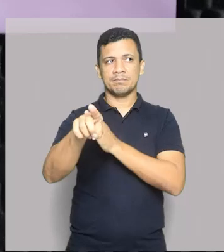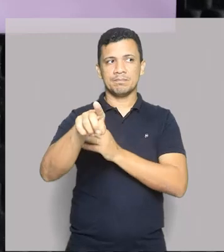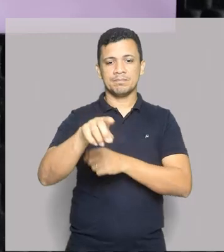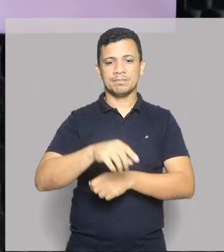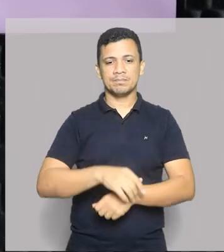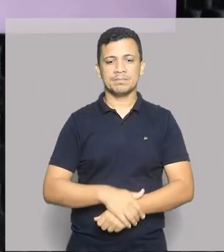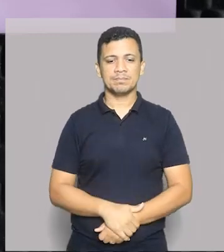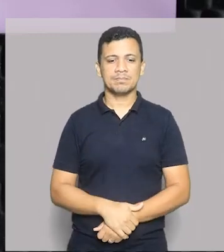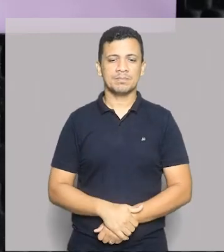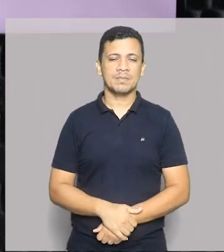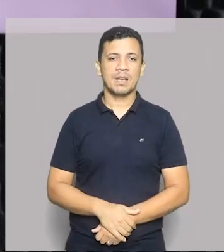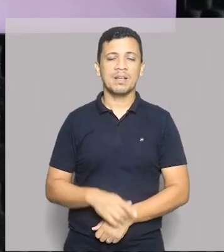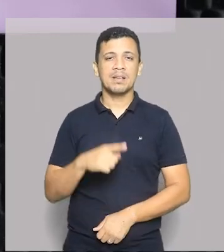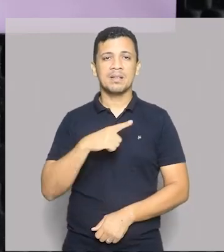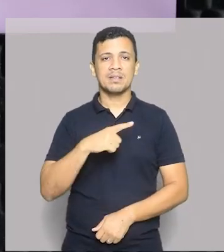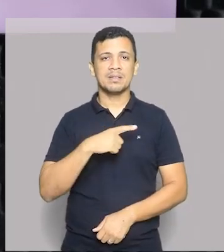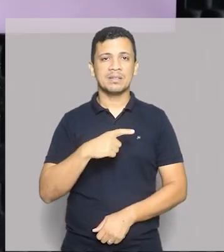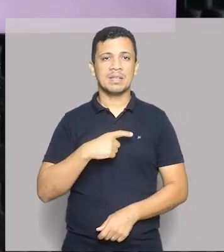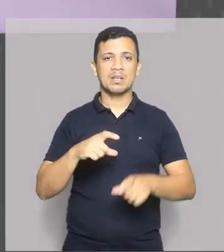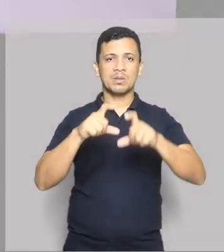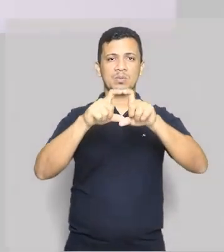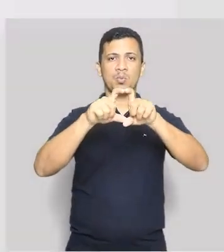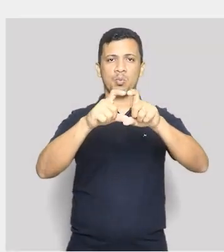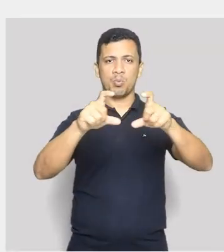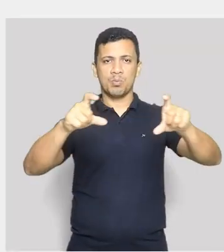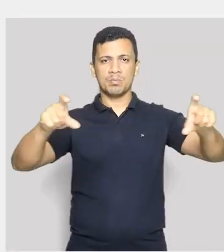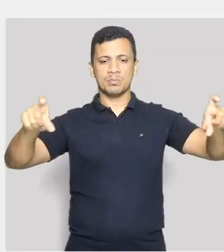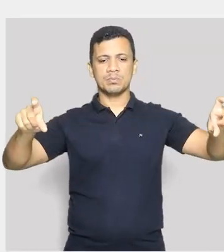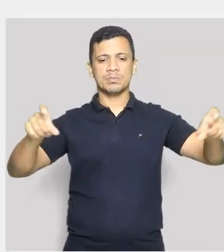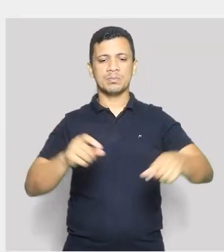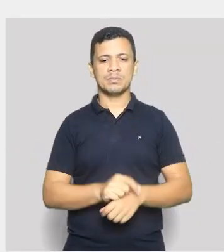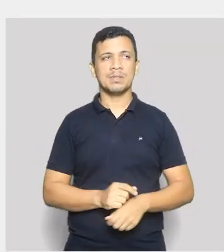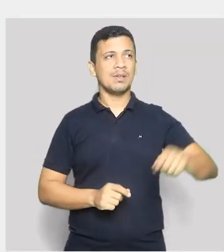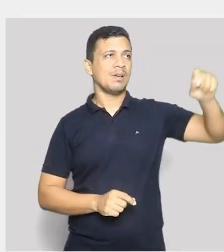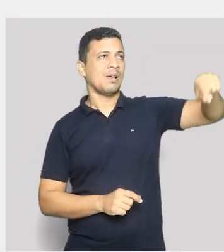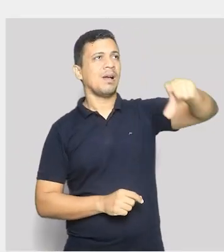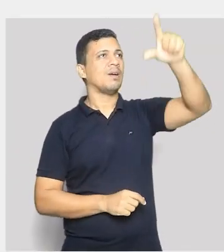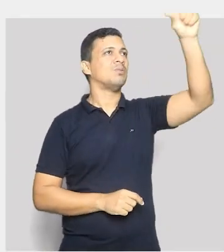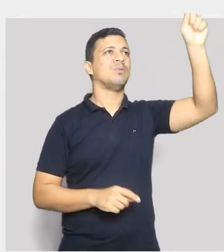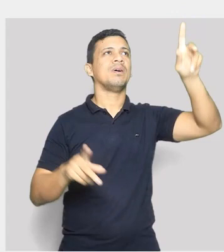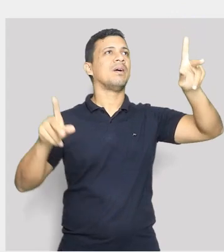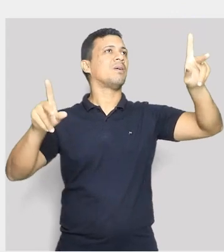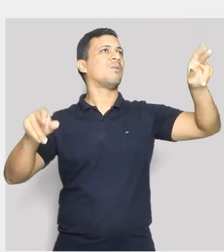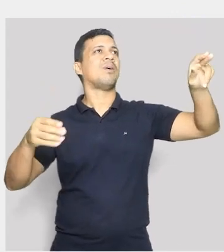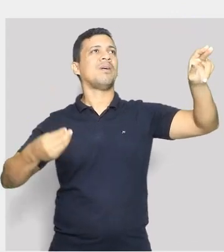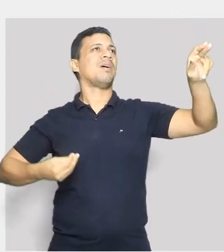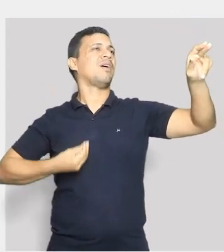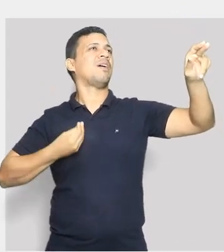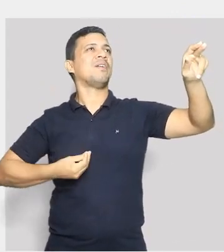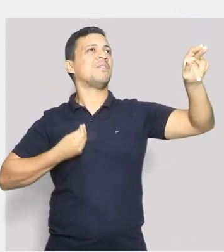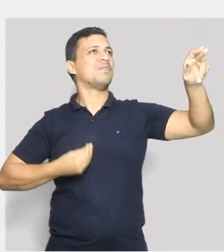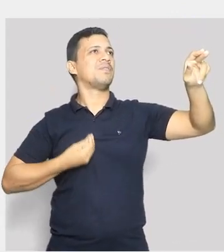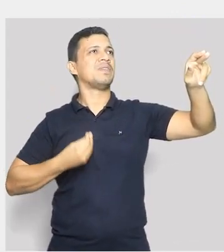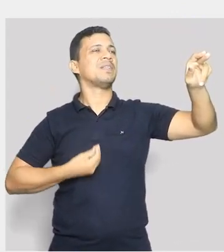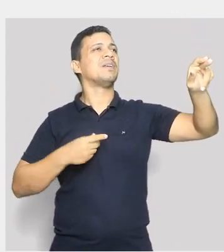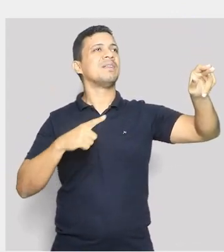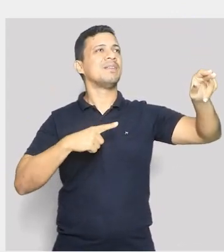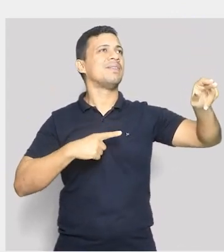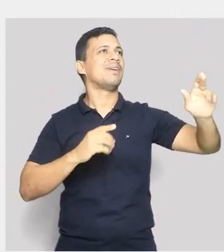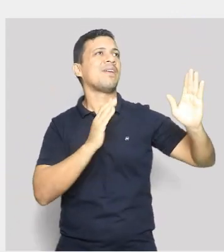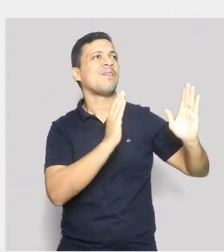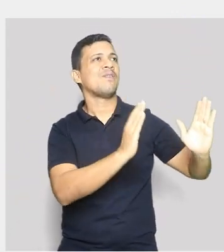quarta questão traz uma frase, né? Assim como a lua, a vida é resumida em